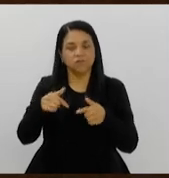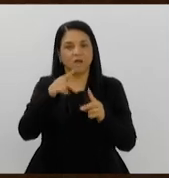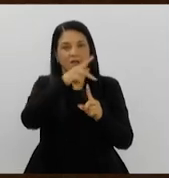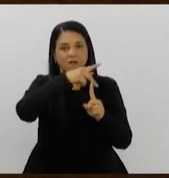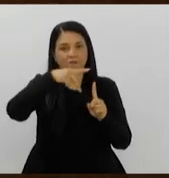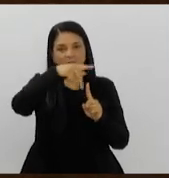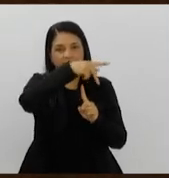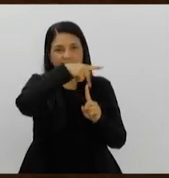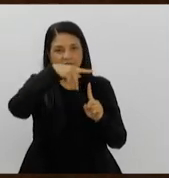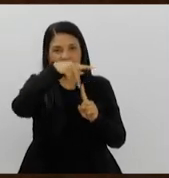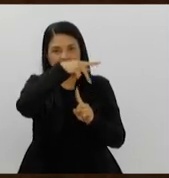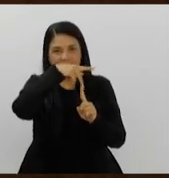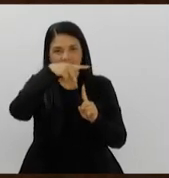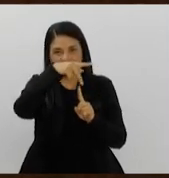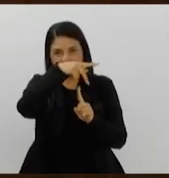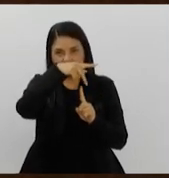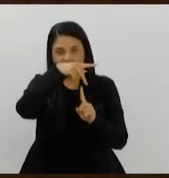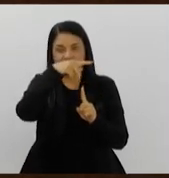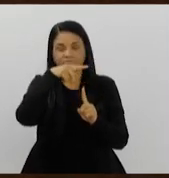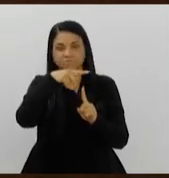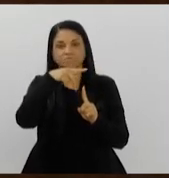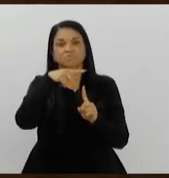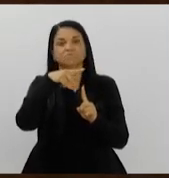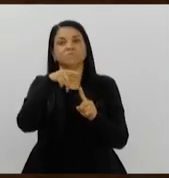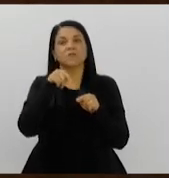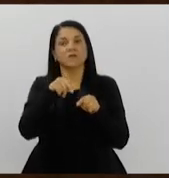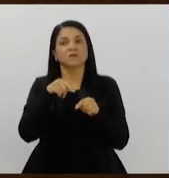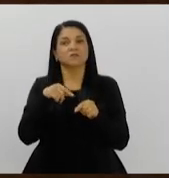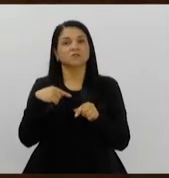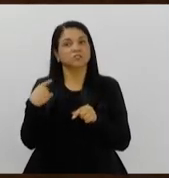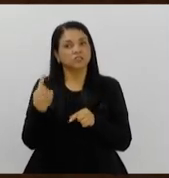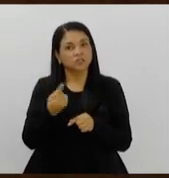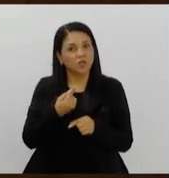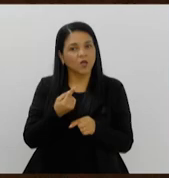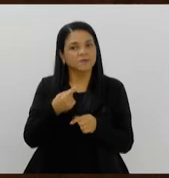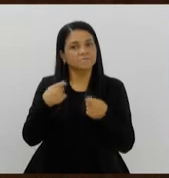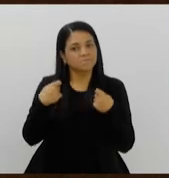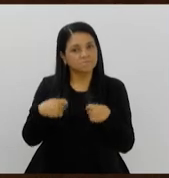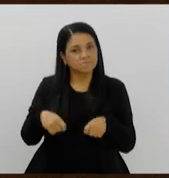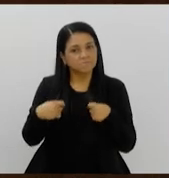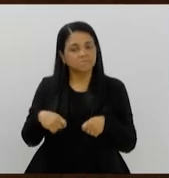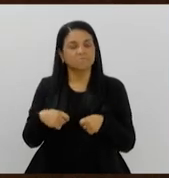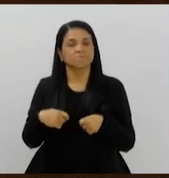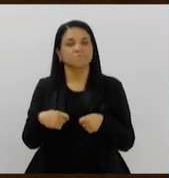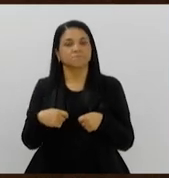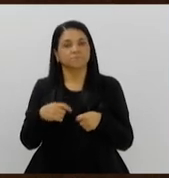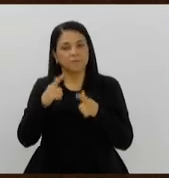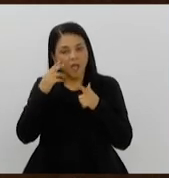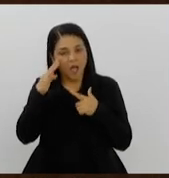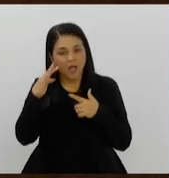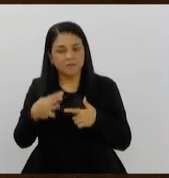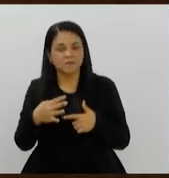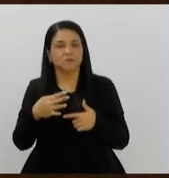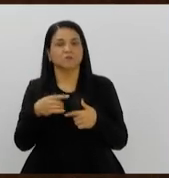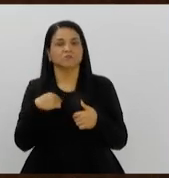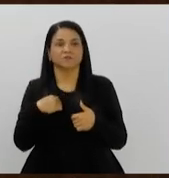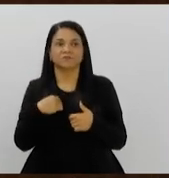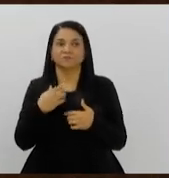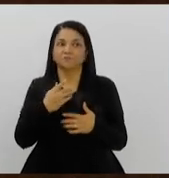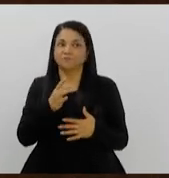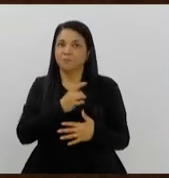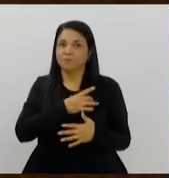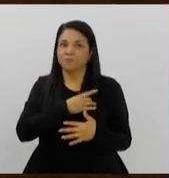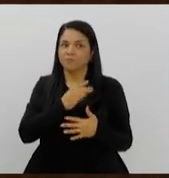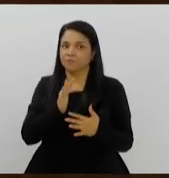Previdência que faz com que a gente se tema efetivamente o que vai acontecer com os